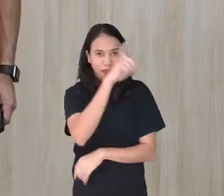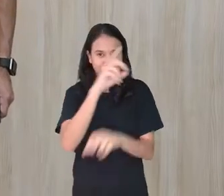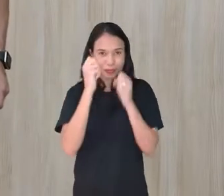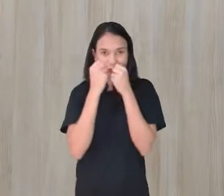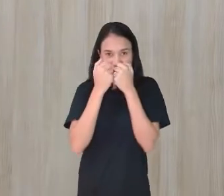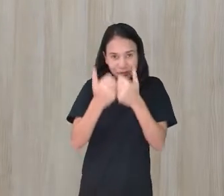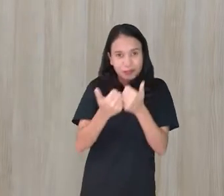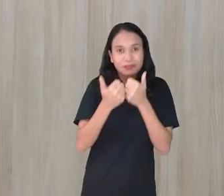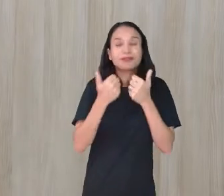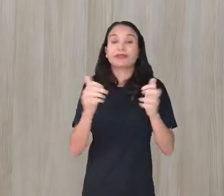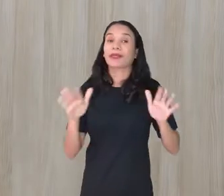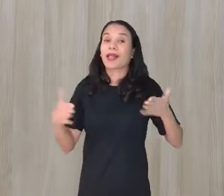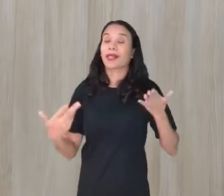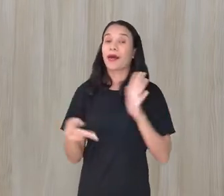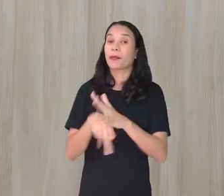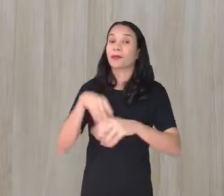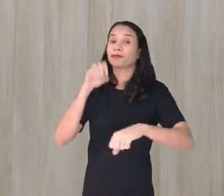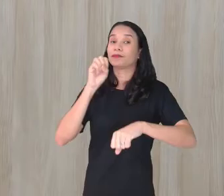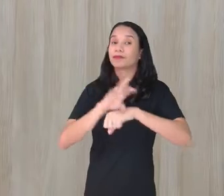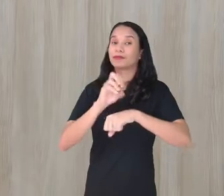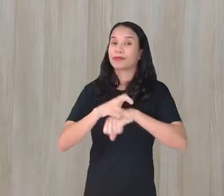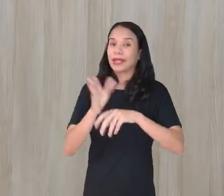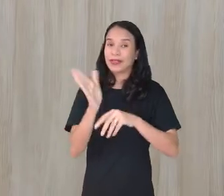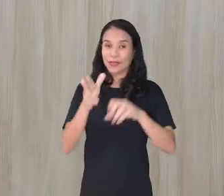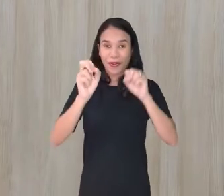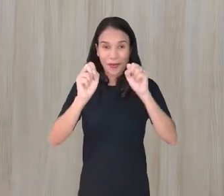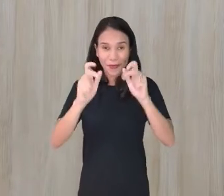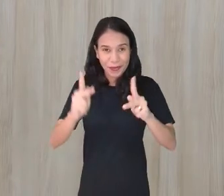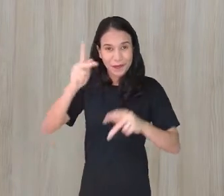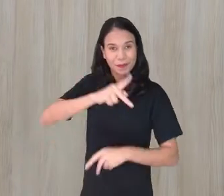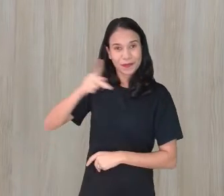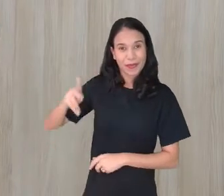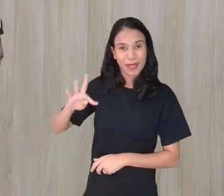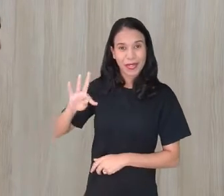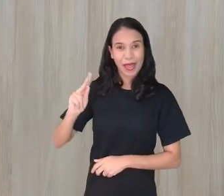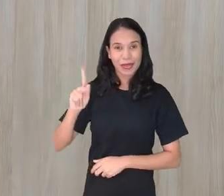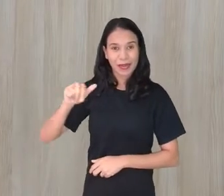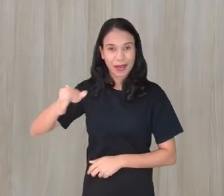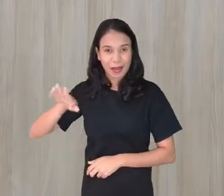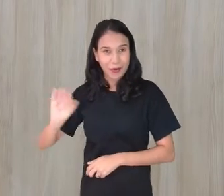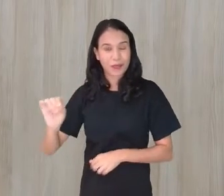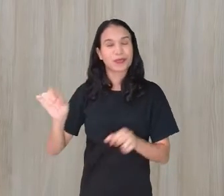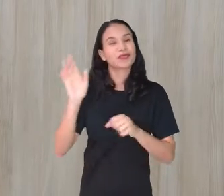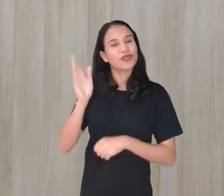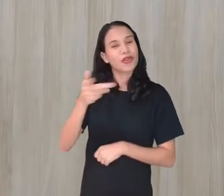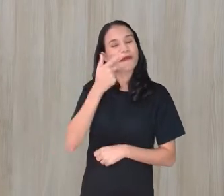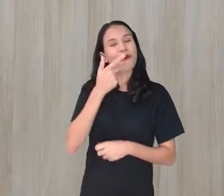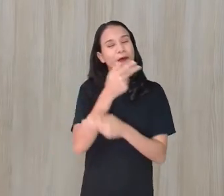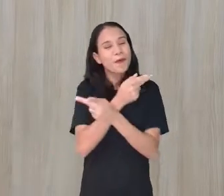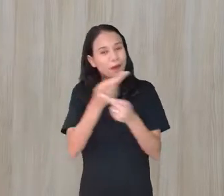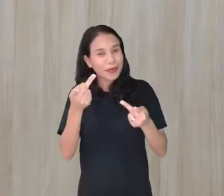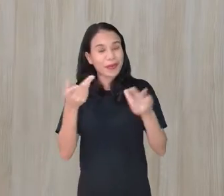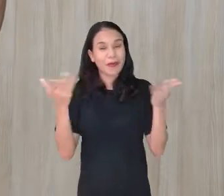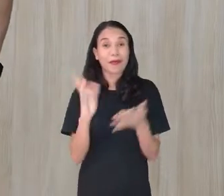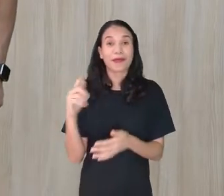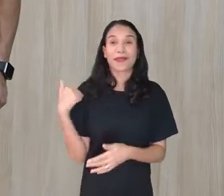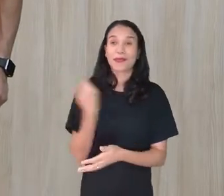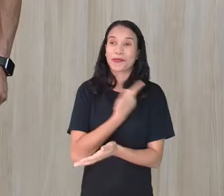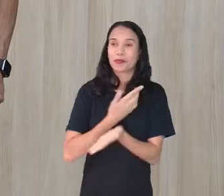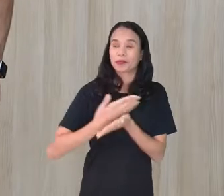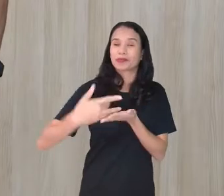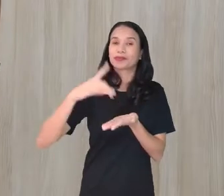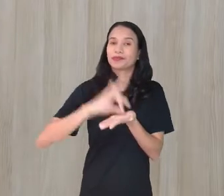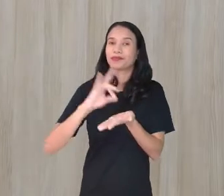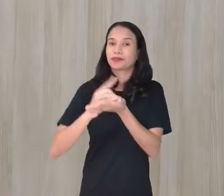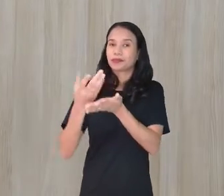beleza? Então, os recadinhos foram dados aí, Tiago já deu aí as boas-vindas para vocês. Vamos começar